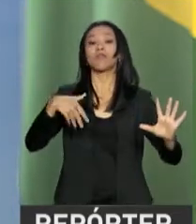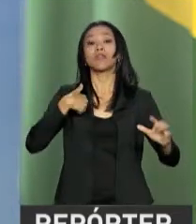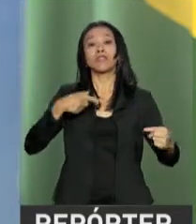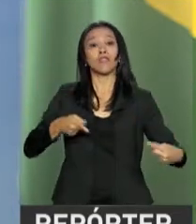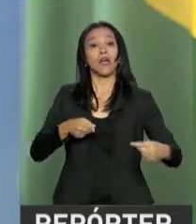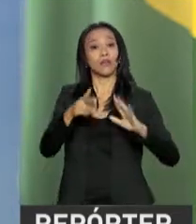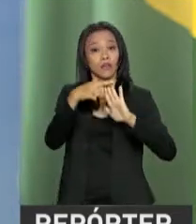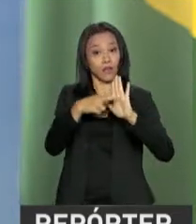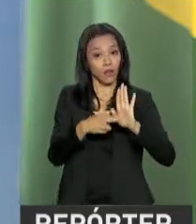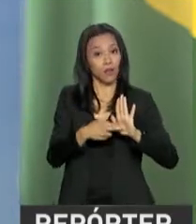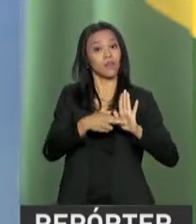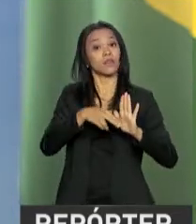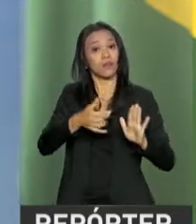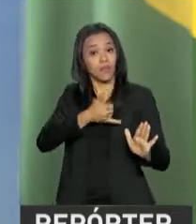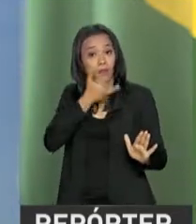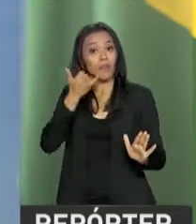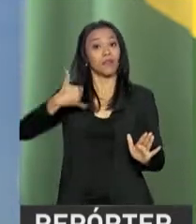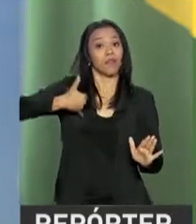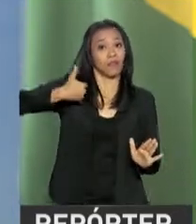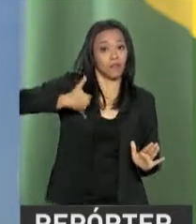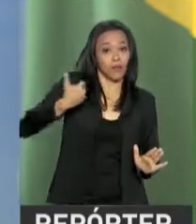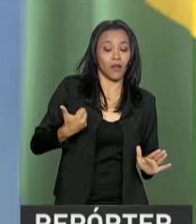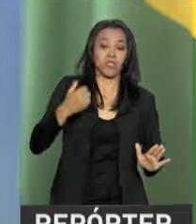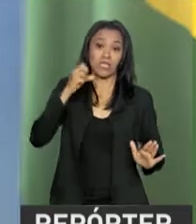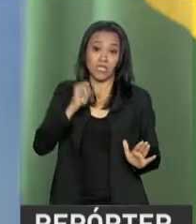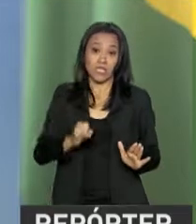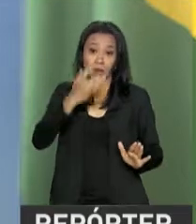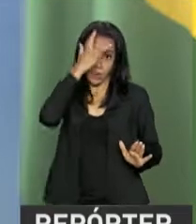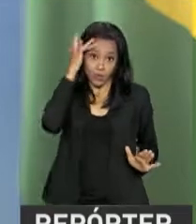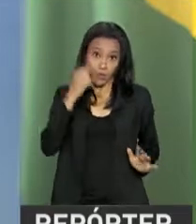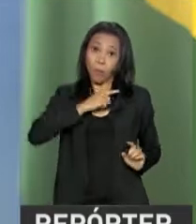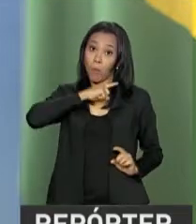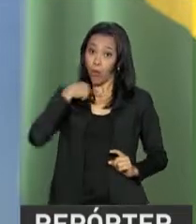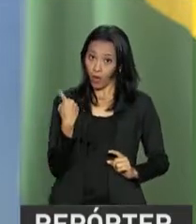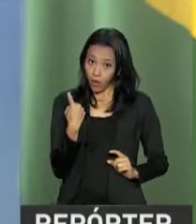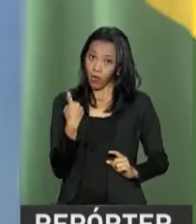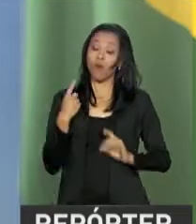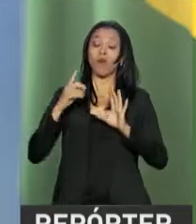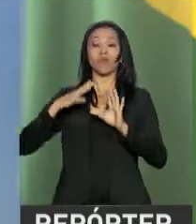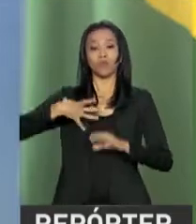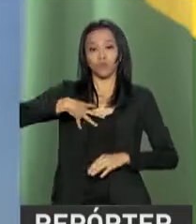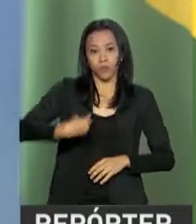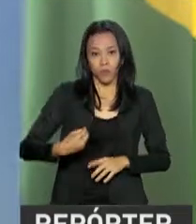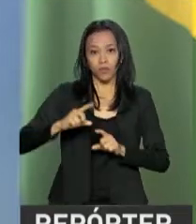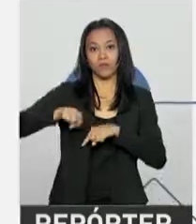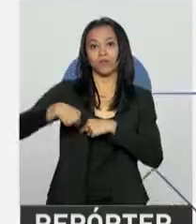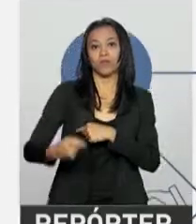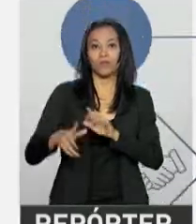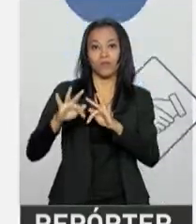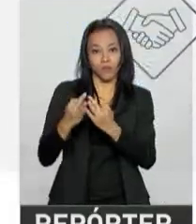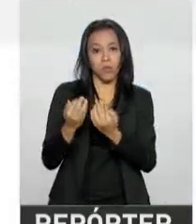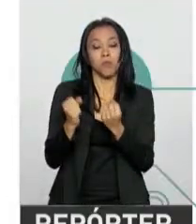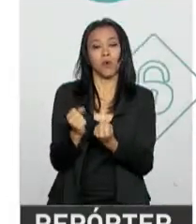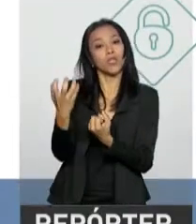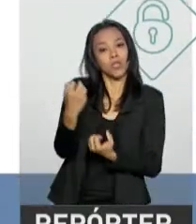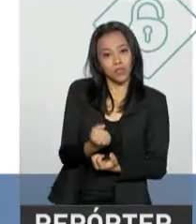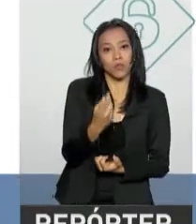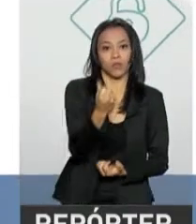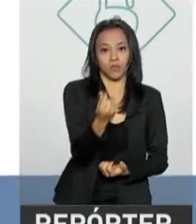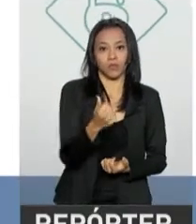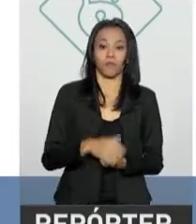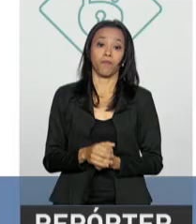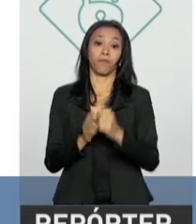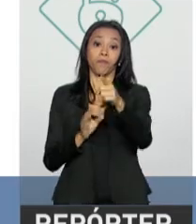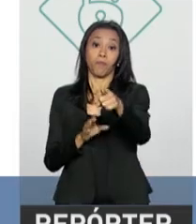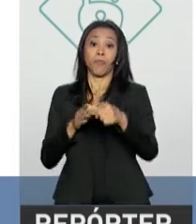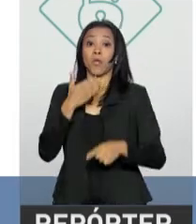poupador caso o titular da poupança tenha morrido os herdeiros poderão receber o recurso a partir do momento em que